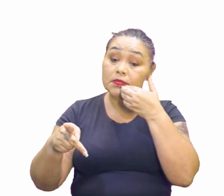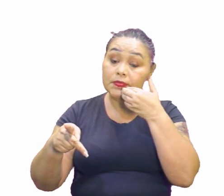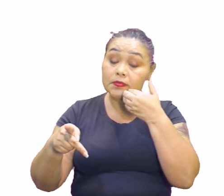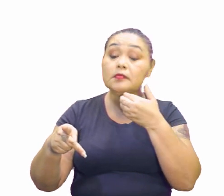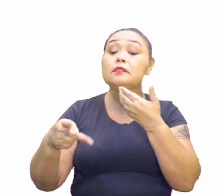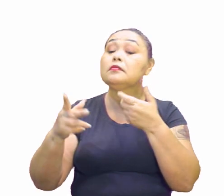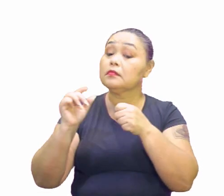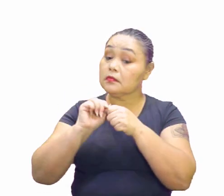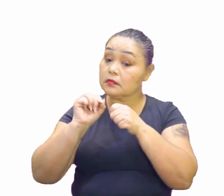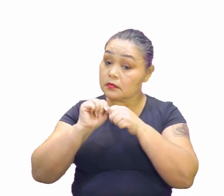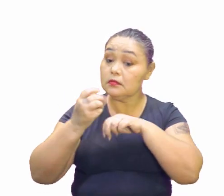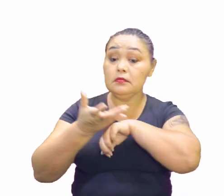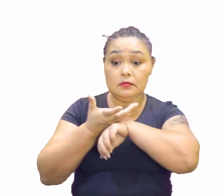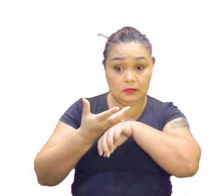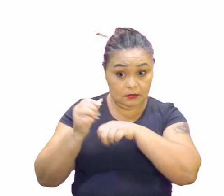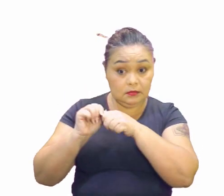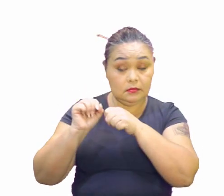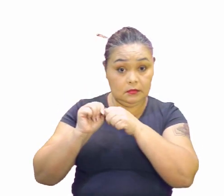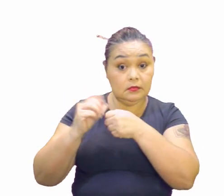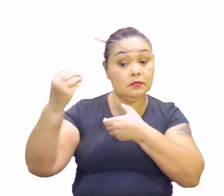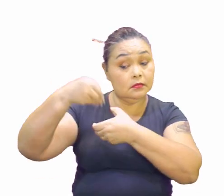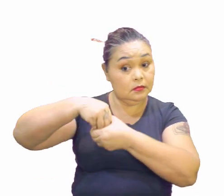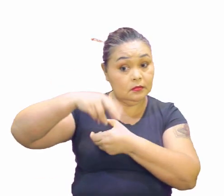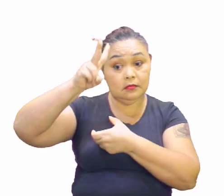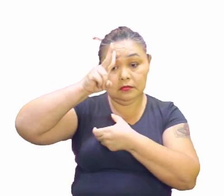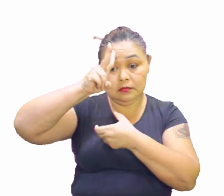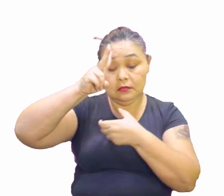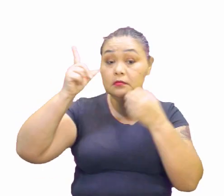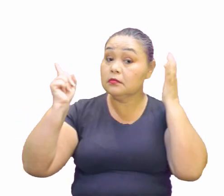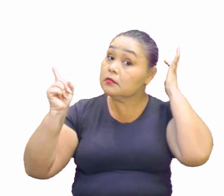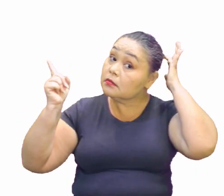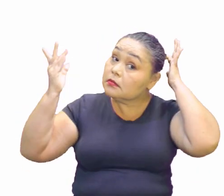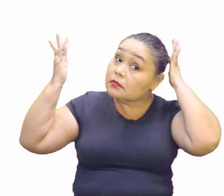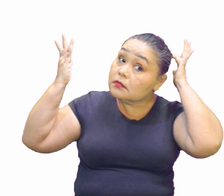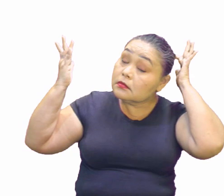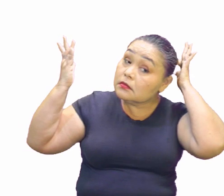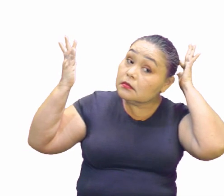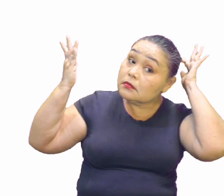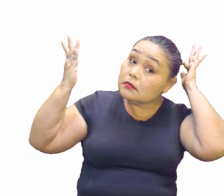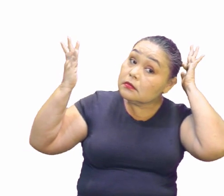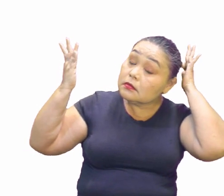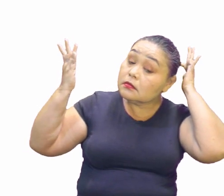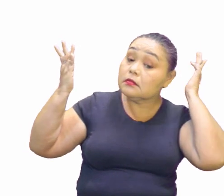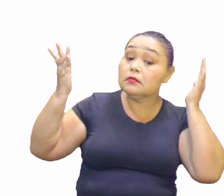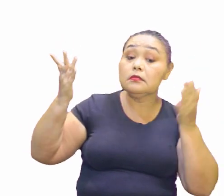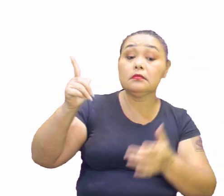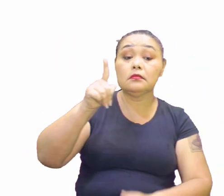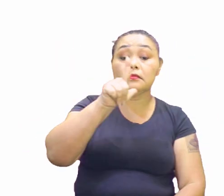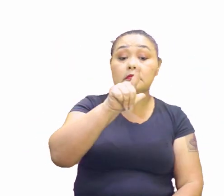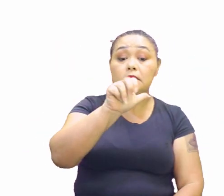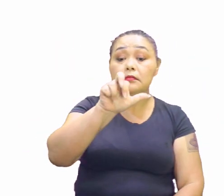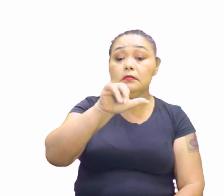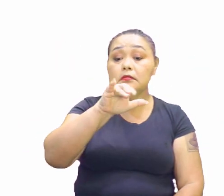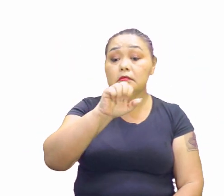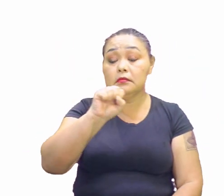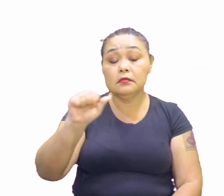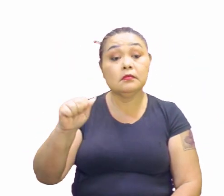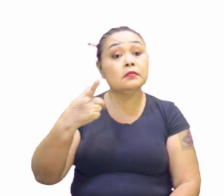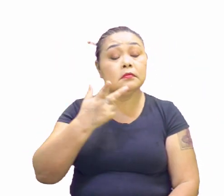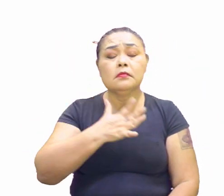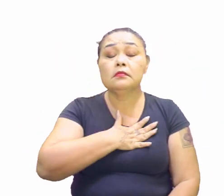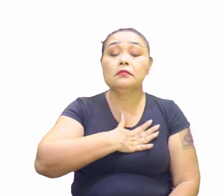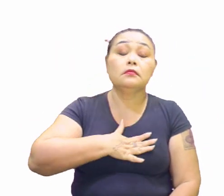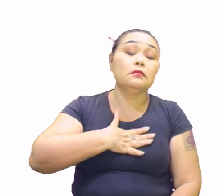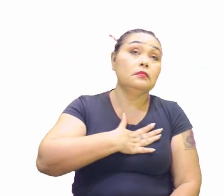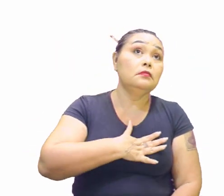componente curricular? Posso. Dentro da história, dentro né? da história tá aqui, ó. A Larissa falou assim, professora, eu